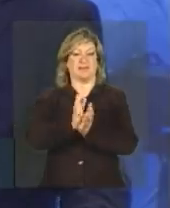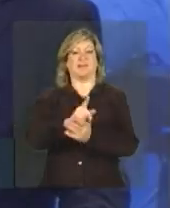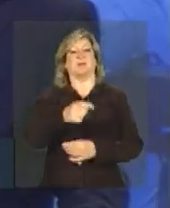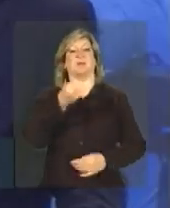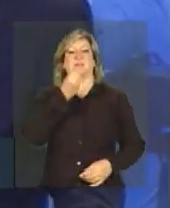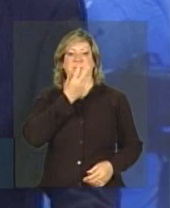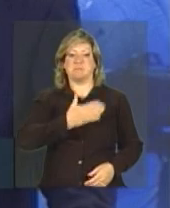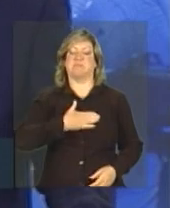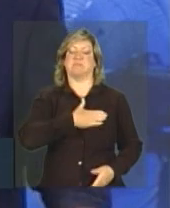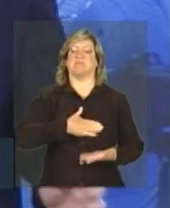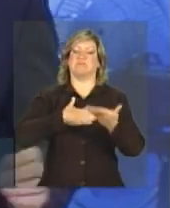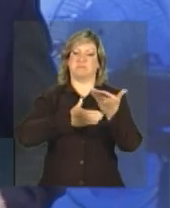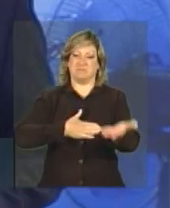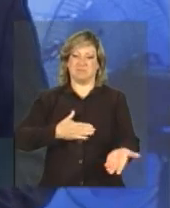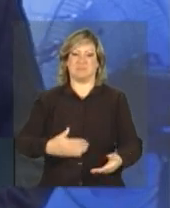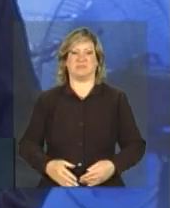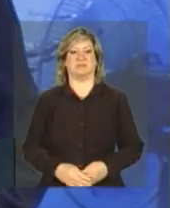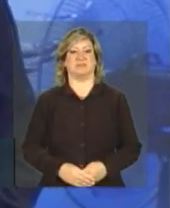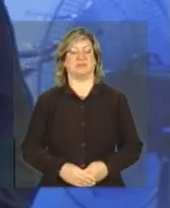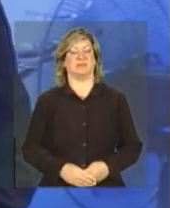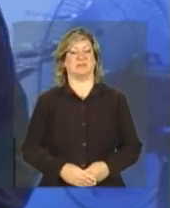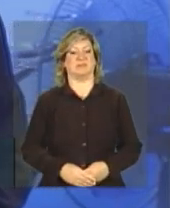muito orgulho à sua premiação.